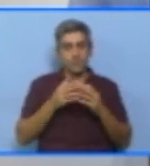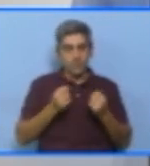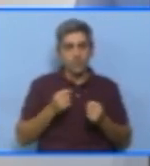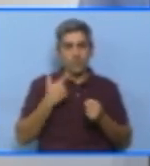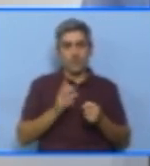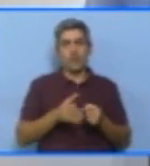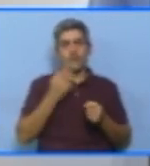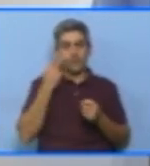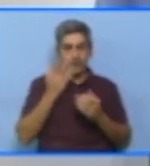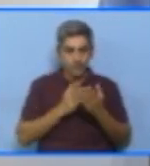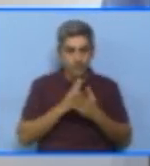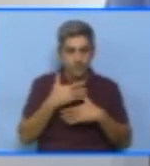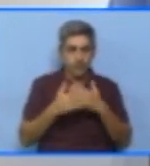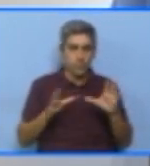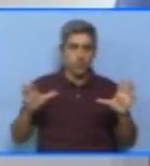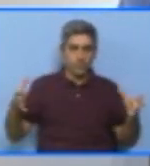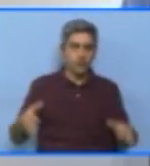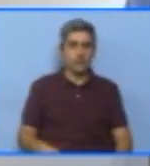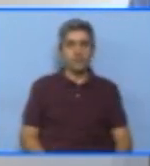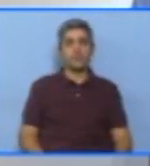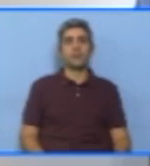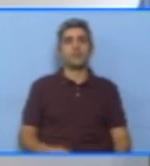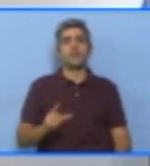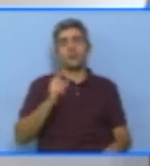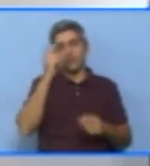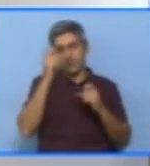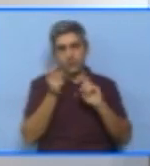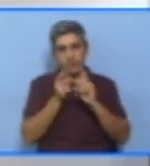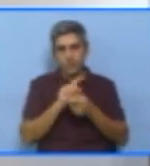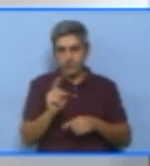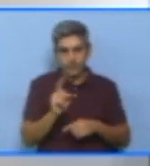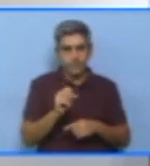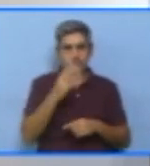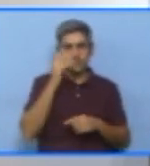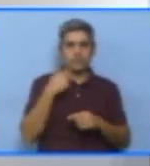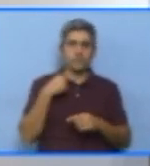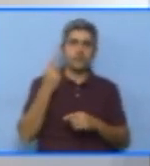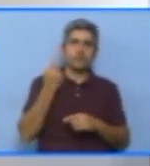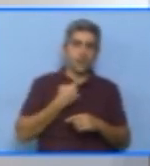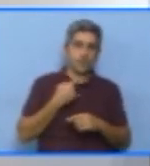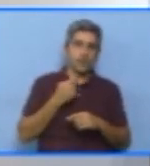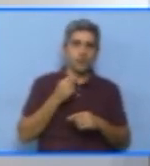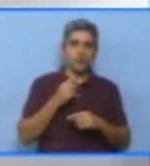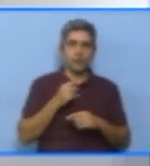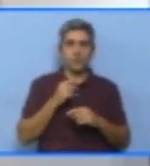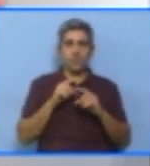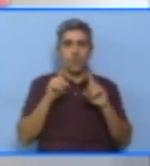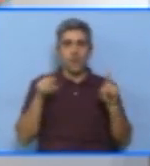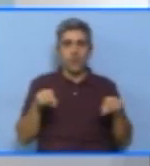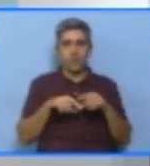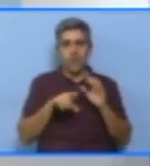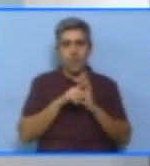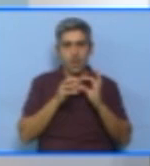e a deve viver comunitariamente, mas não pensar o contrário. Primeiro tenho de lhe impor o jugo, o quadro